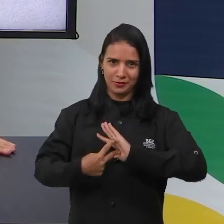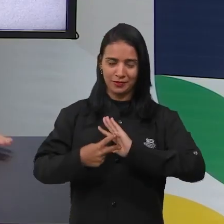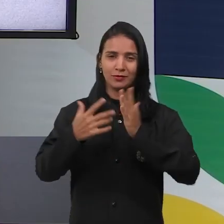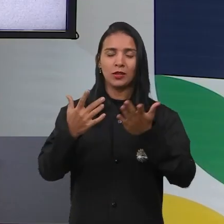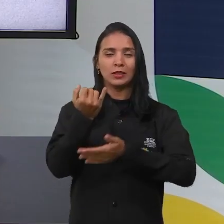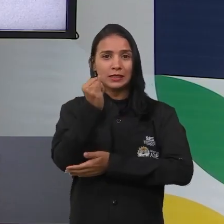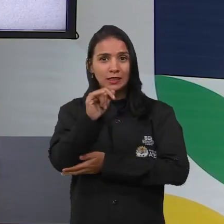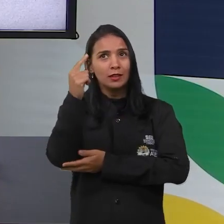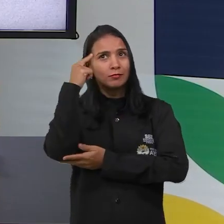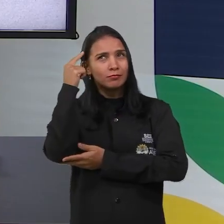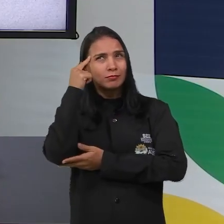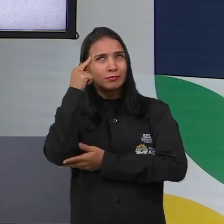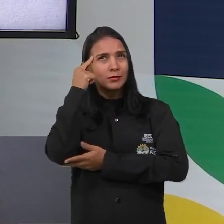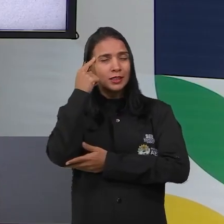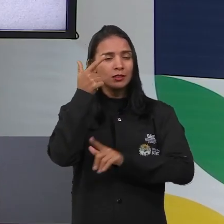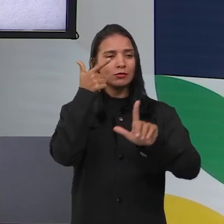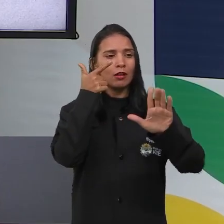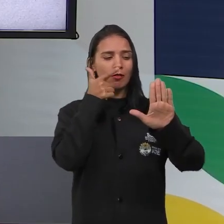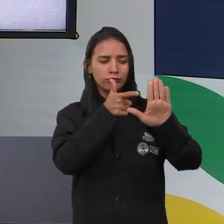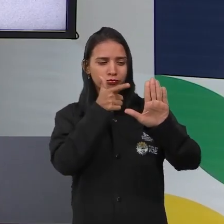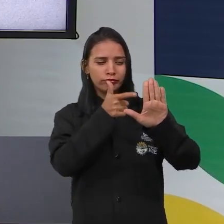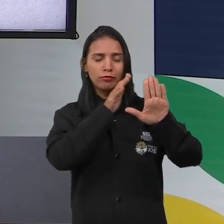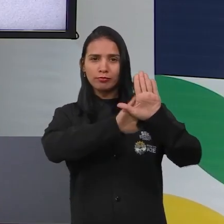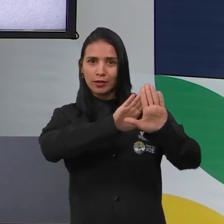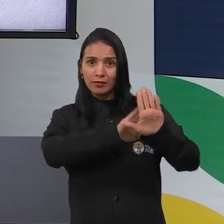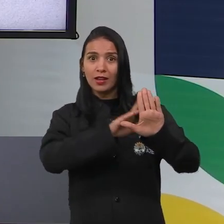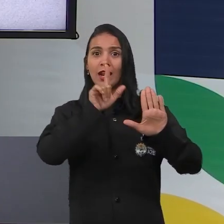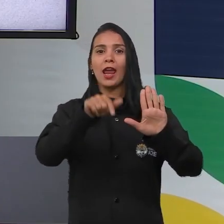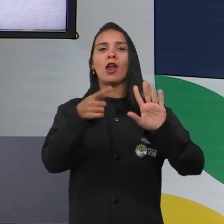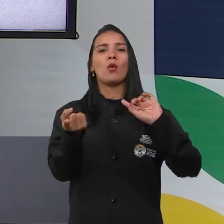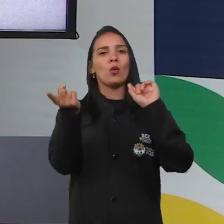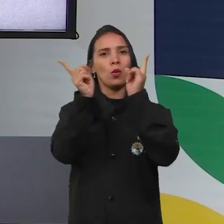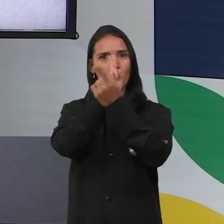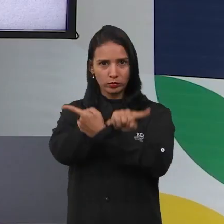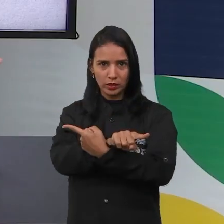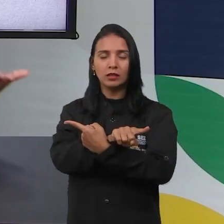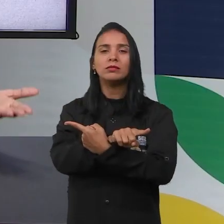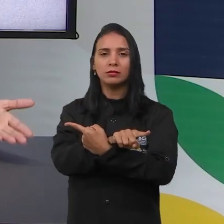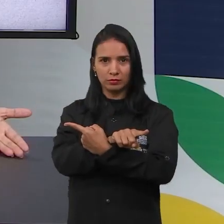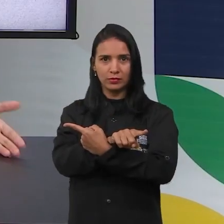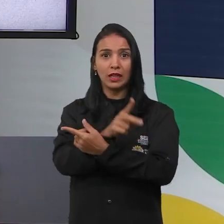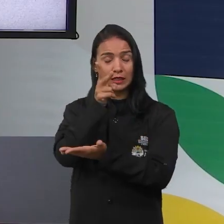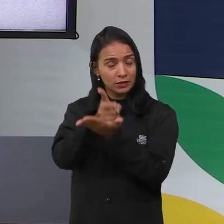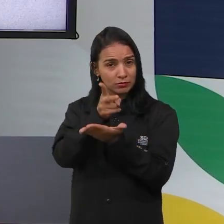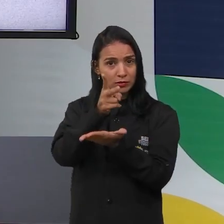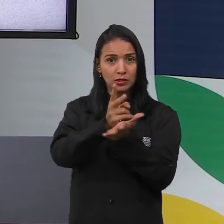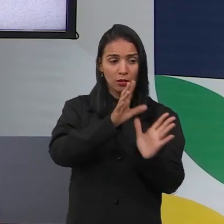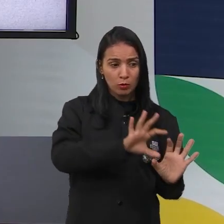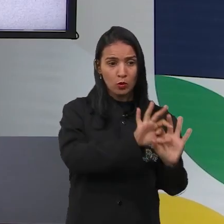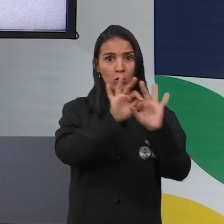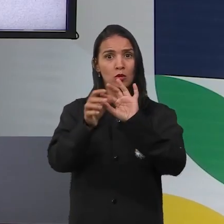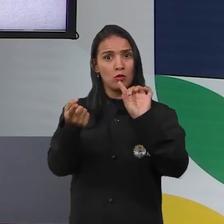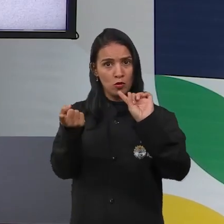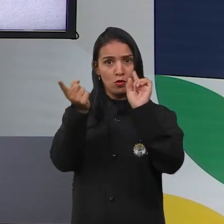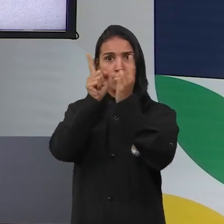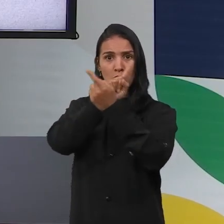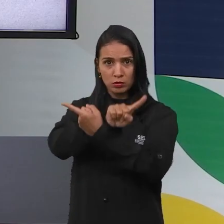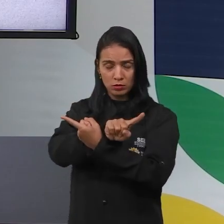em ironia, pense sempre nessa ideia de ser ao contrário do que se quer comunicar, certo?